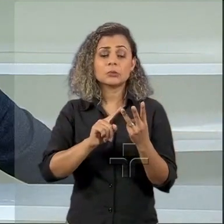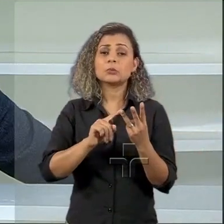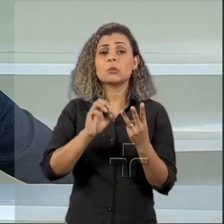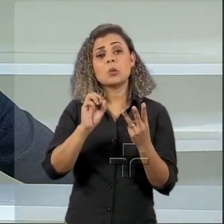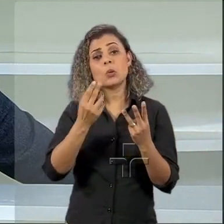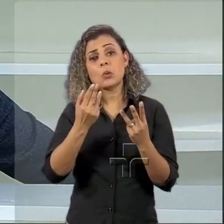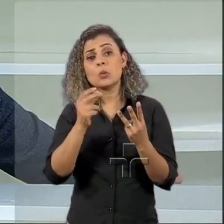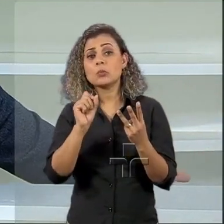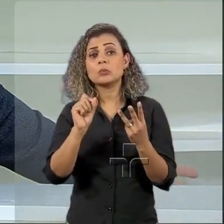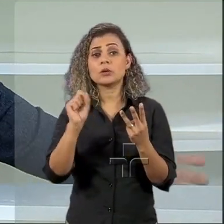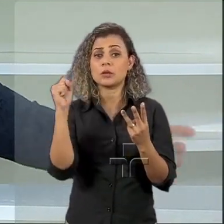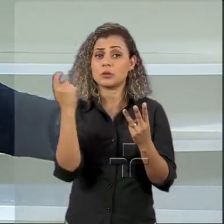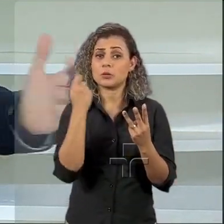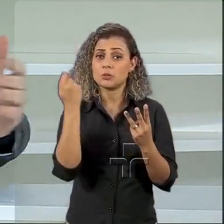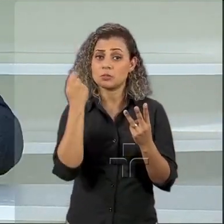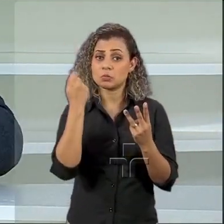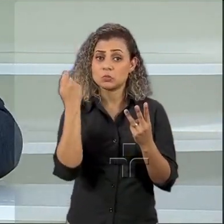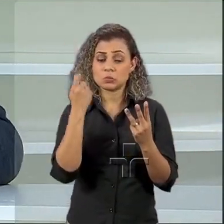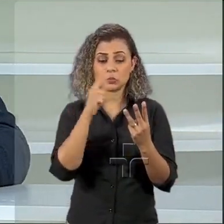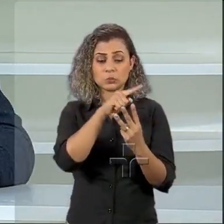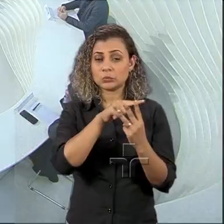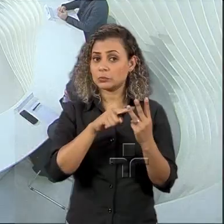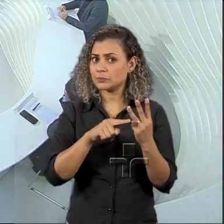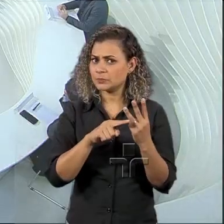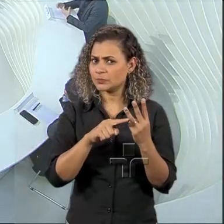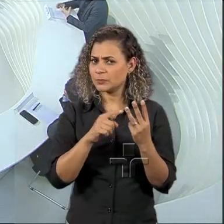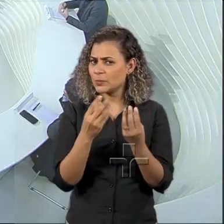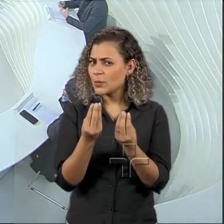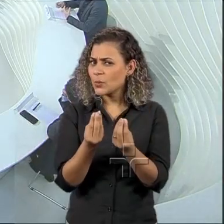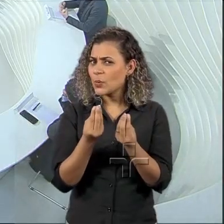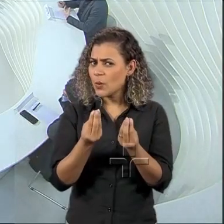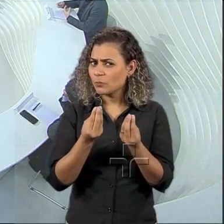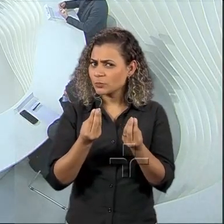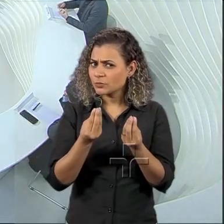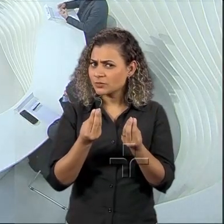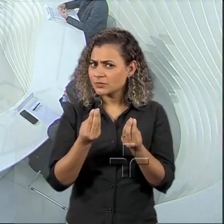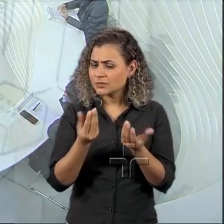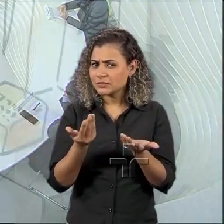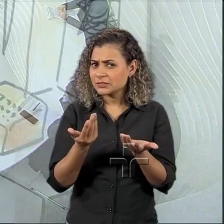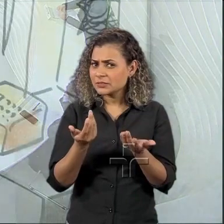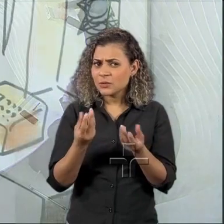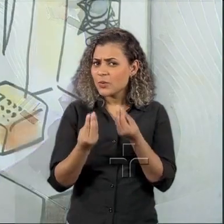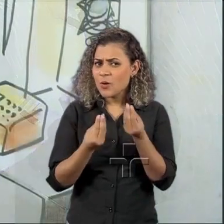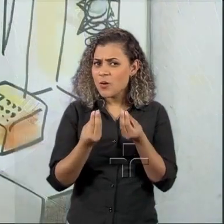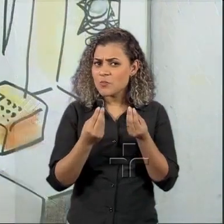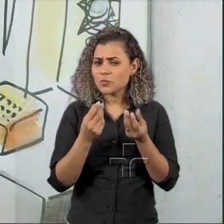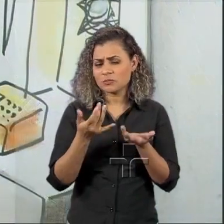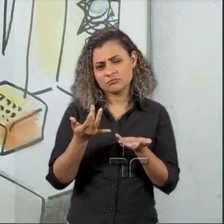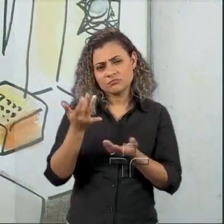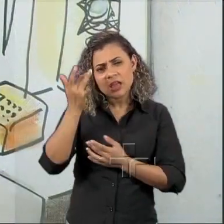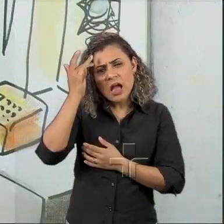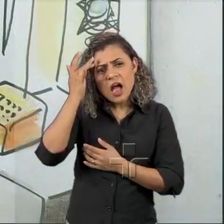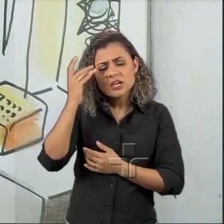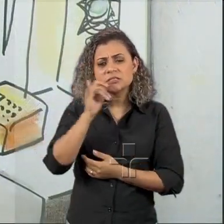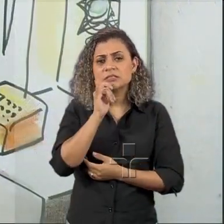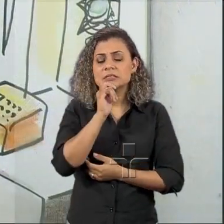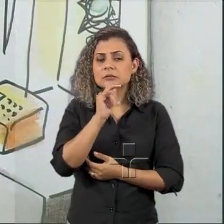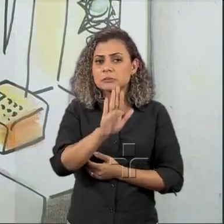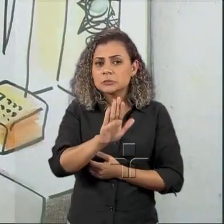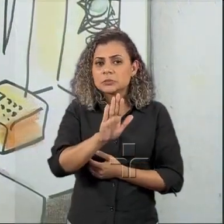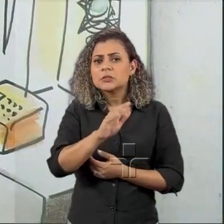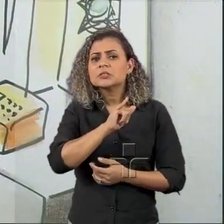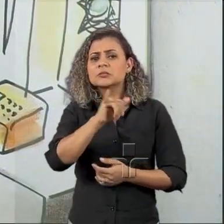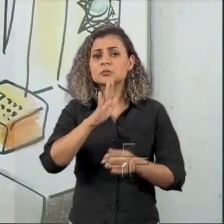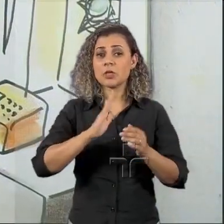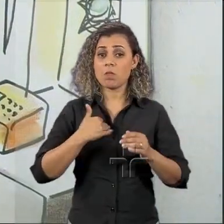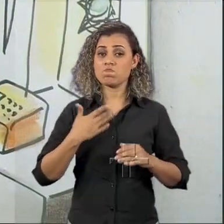caso do Rio Grande do Sul, né? Como é que vai se dar essa dinâmica? Porque será que você